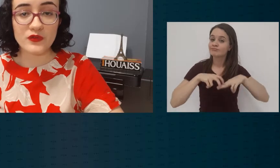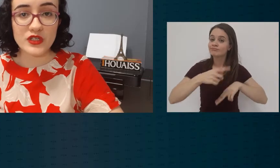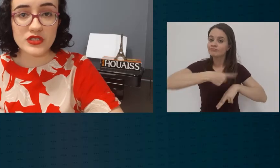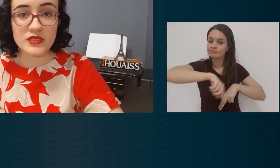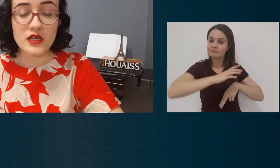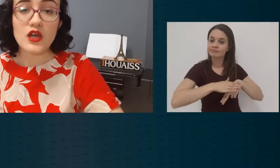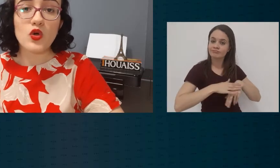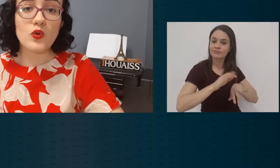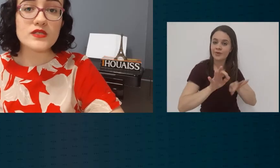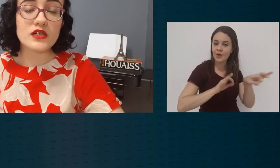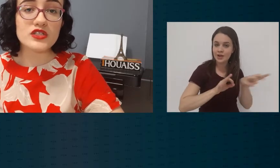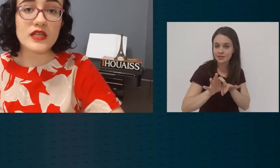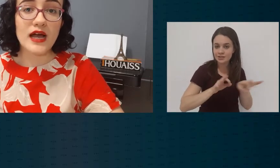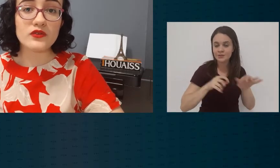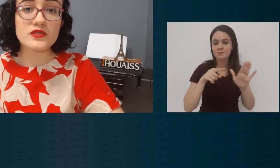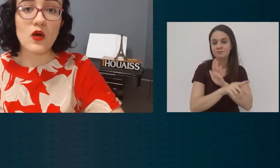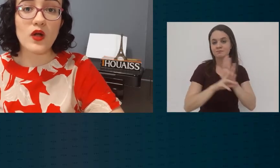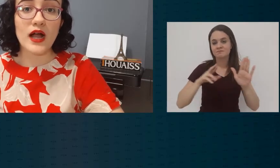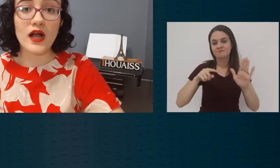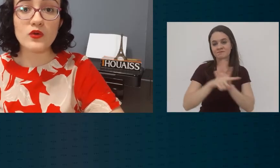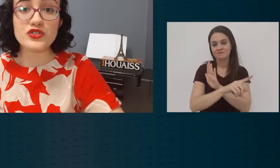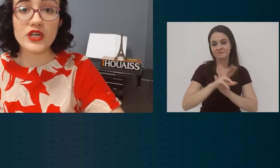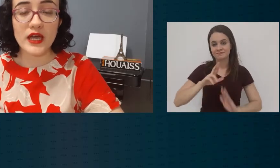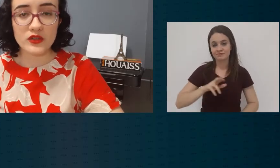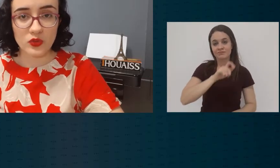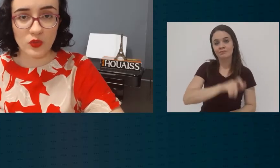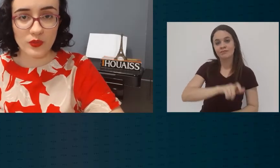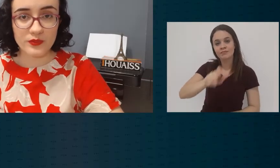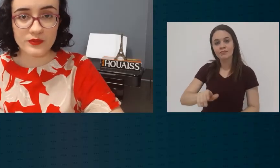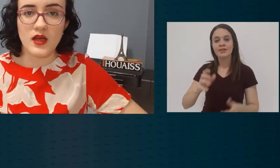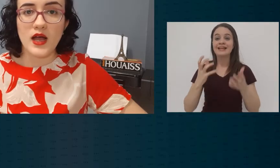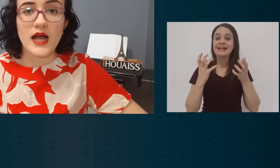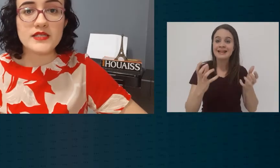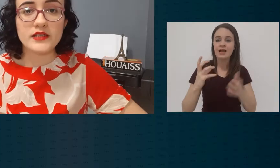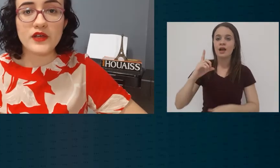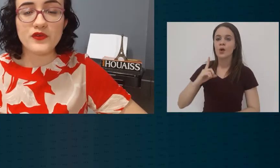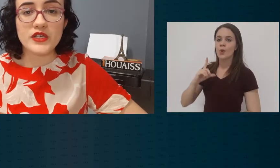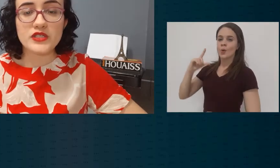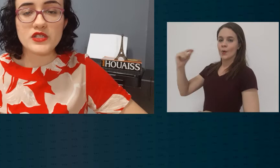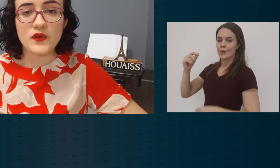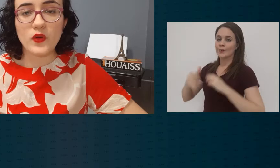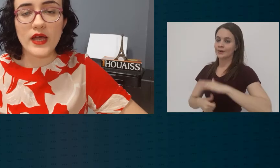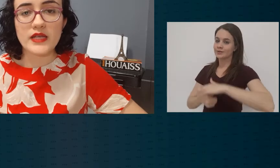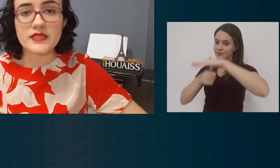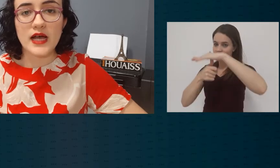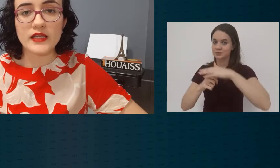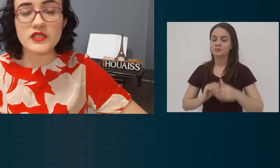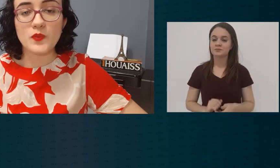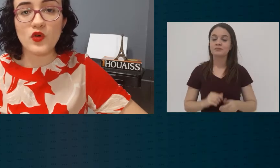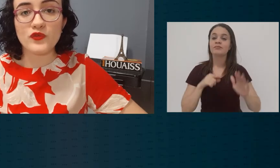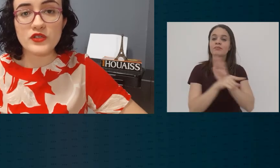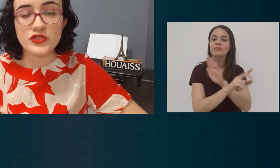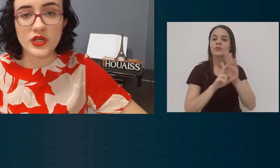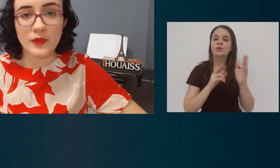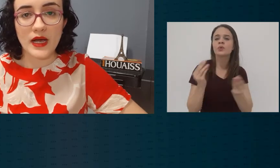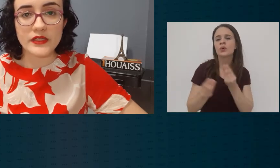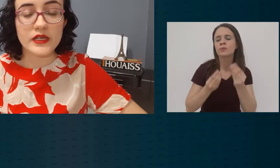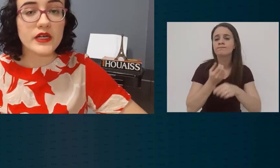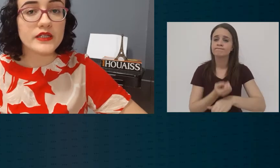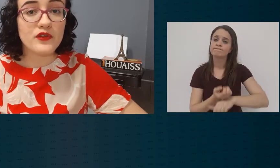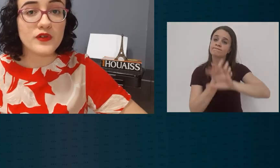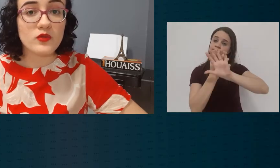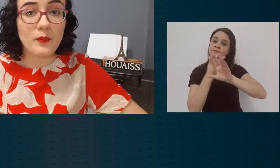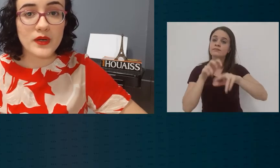de entrevistas com os candidatos ao cargo de reitor. As entrevistas foram realizadas por